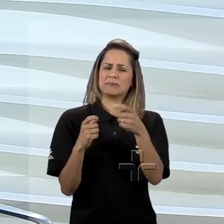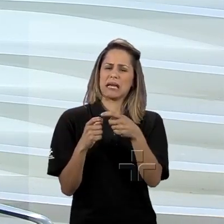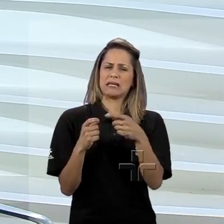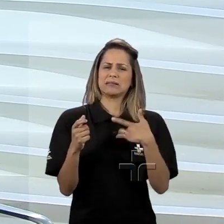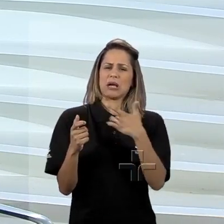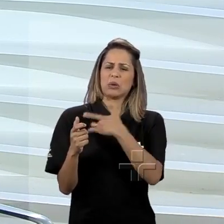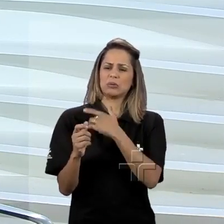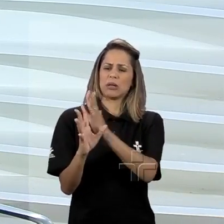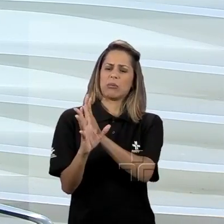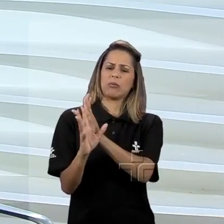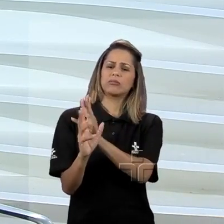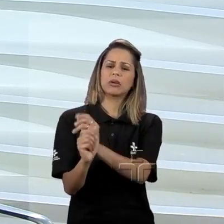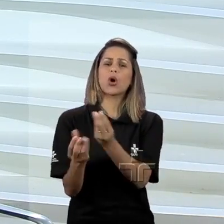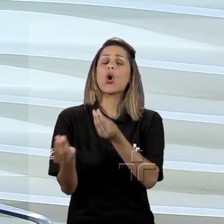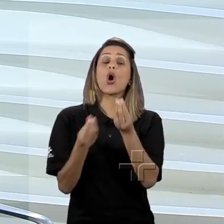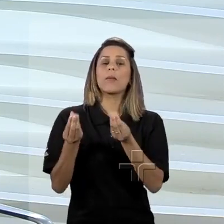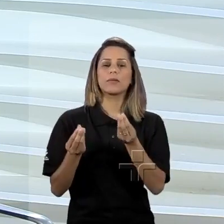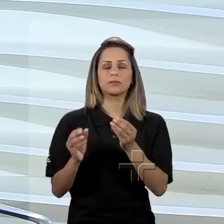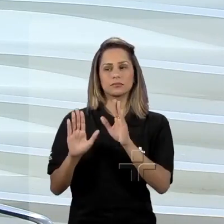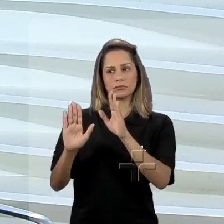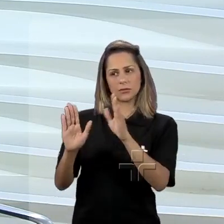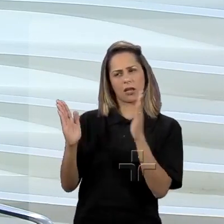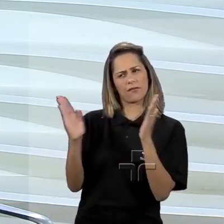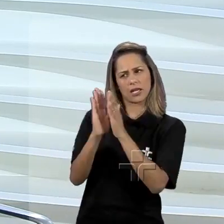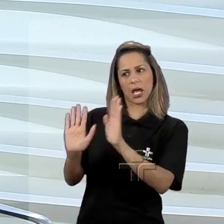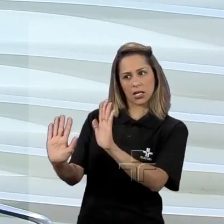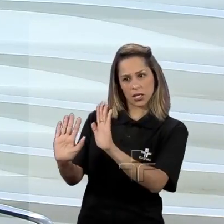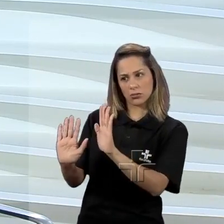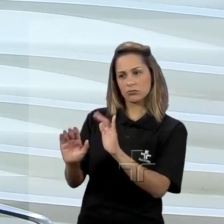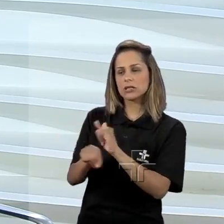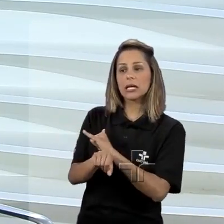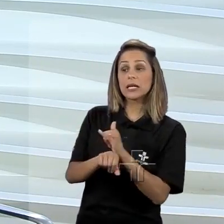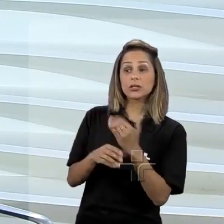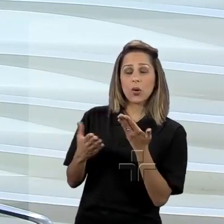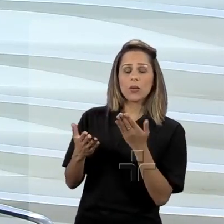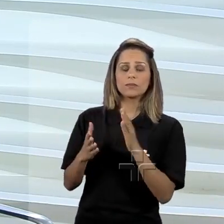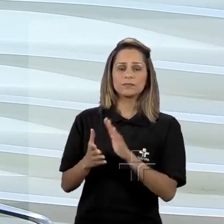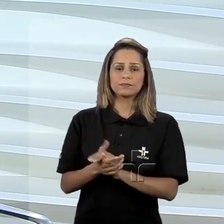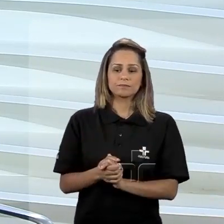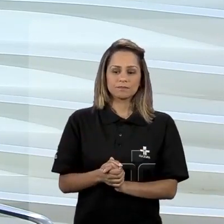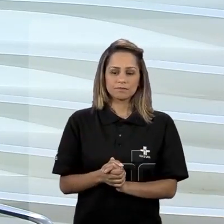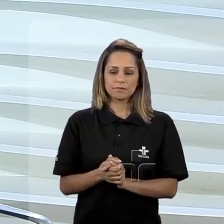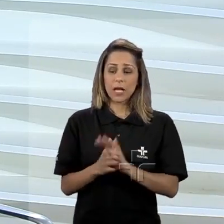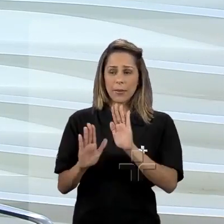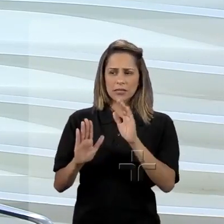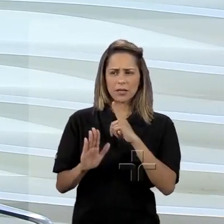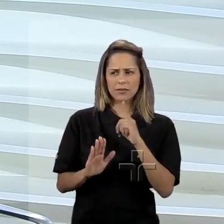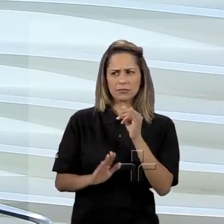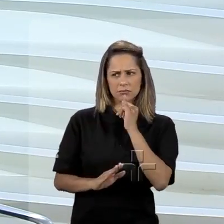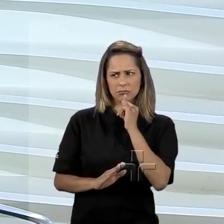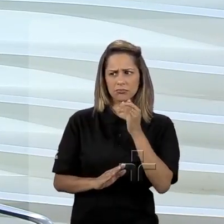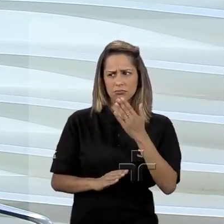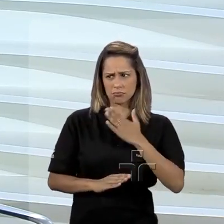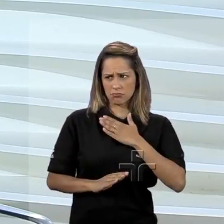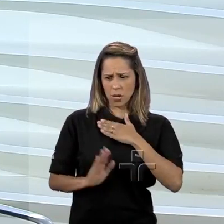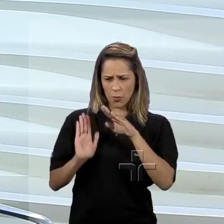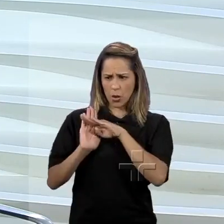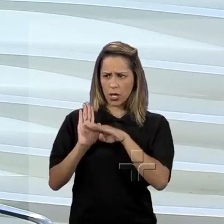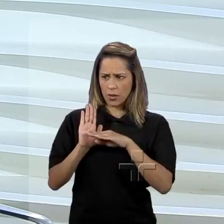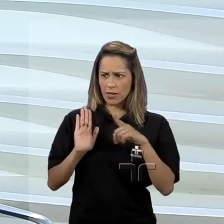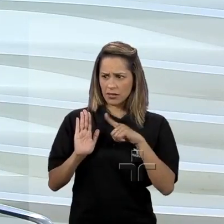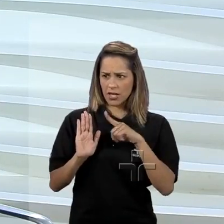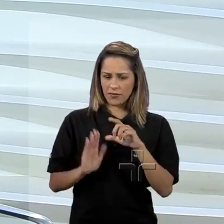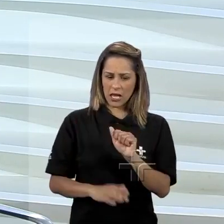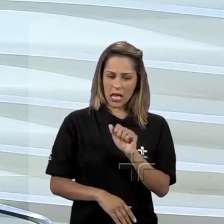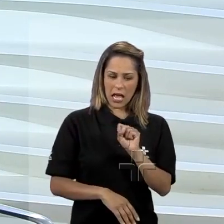você, mas a prefeitura, na nossa gestão, e o Bruno tem continuado, fez um maior programa de asfaltamento da cidade de São Paulo. Mas onde? O asfalto novo. Não, em